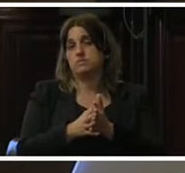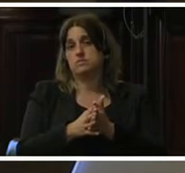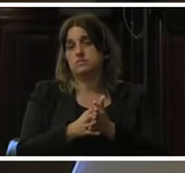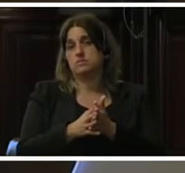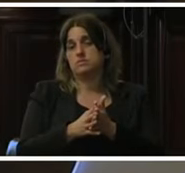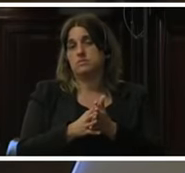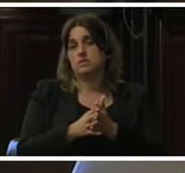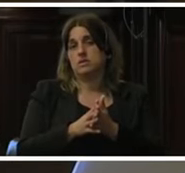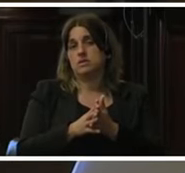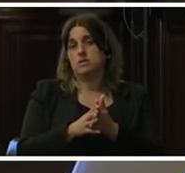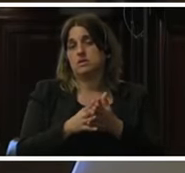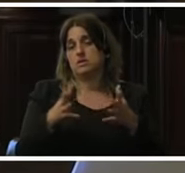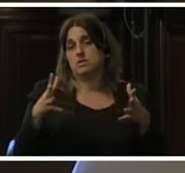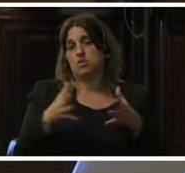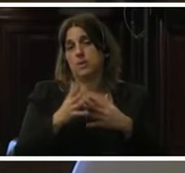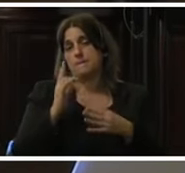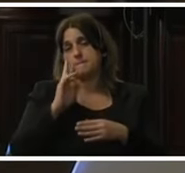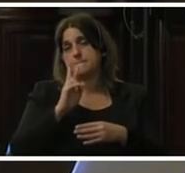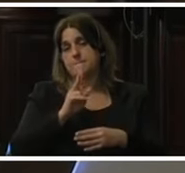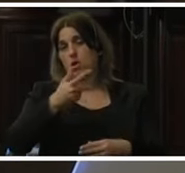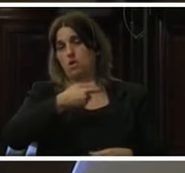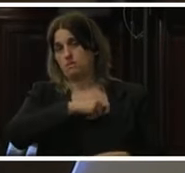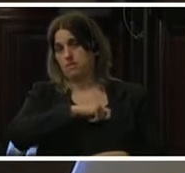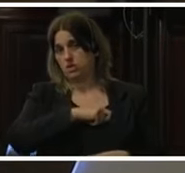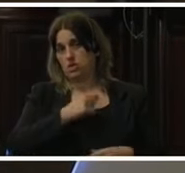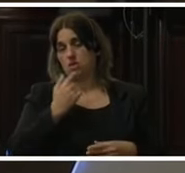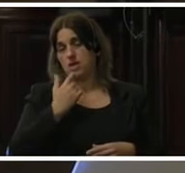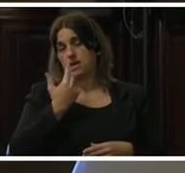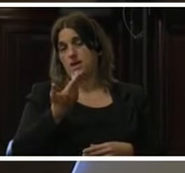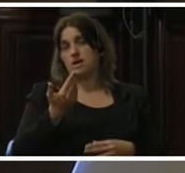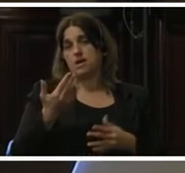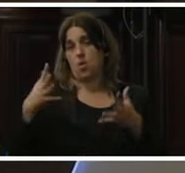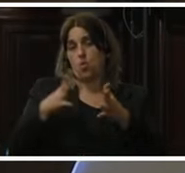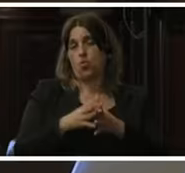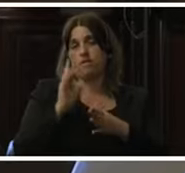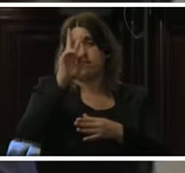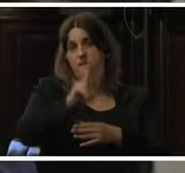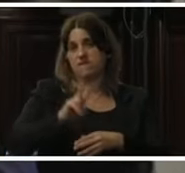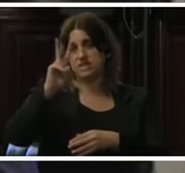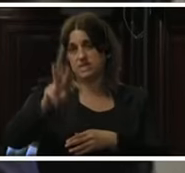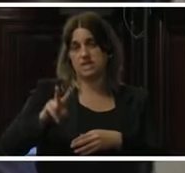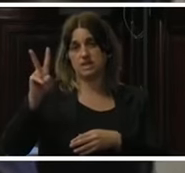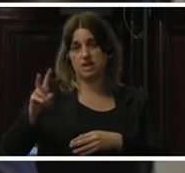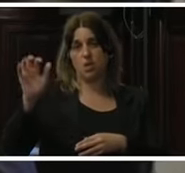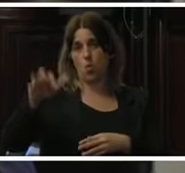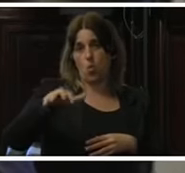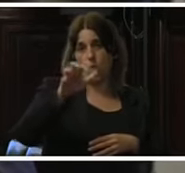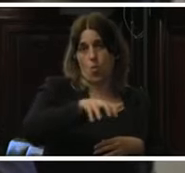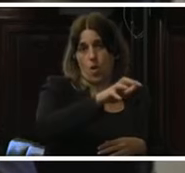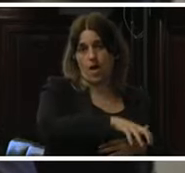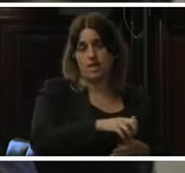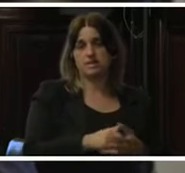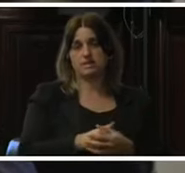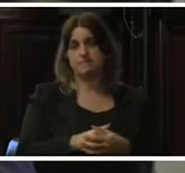semeada dentro tinha vamos estar visitando centros de jovens